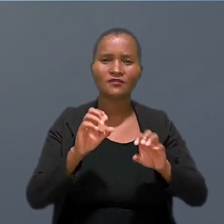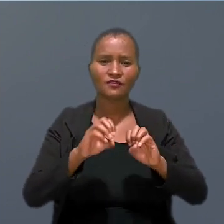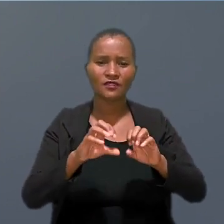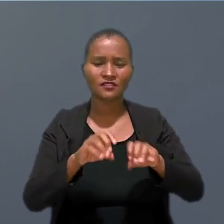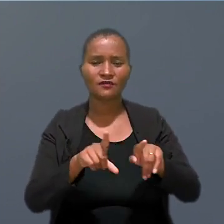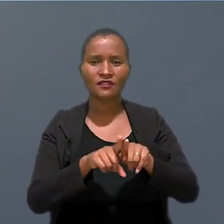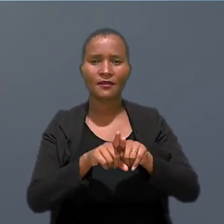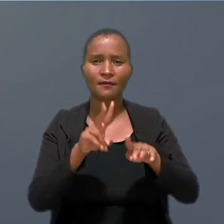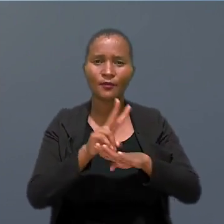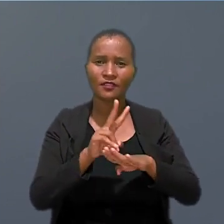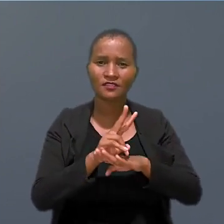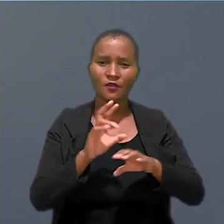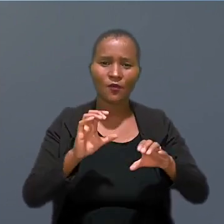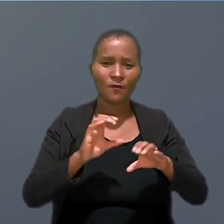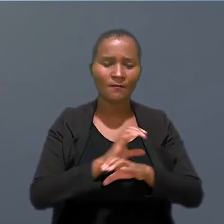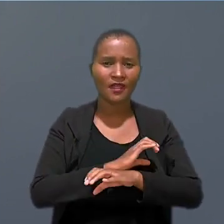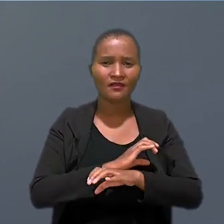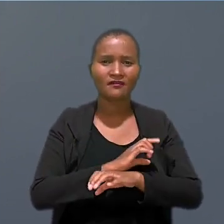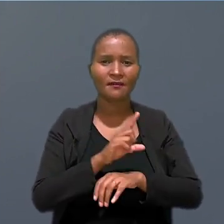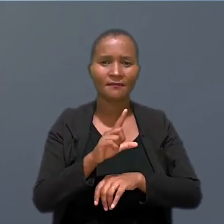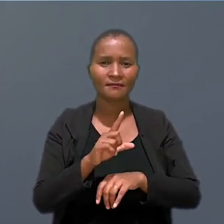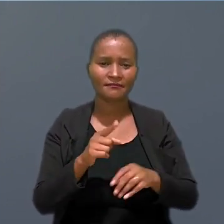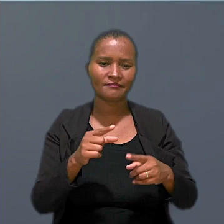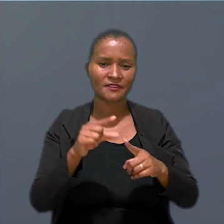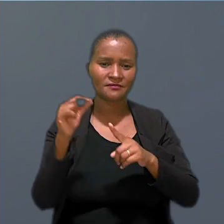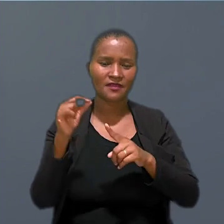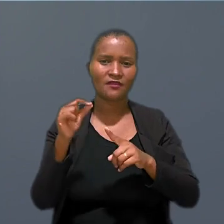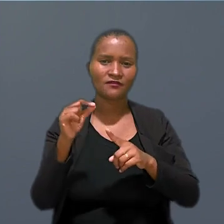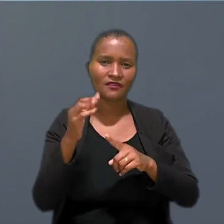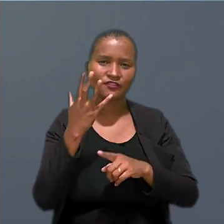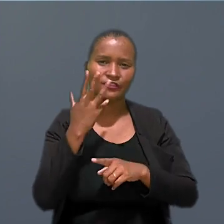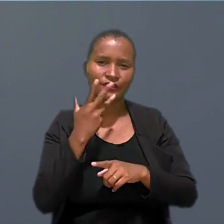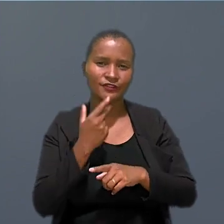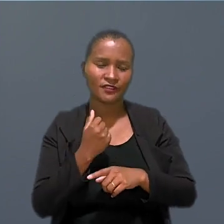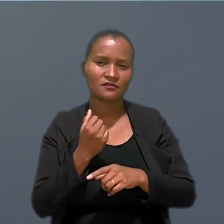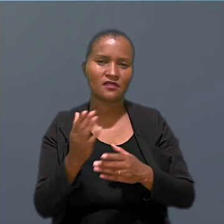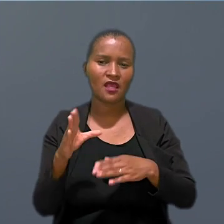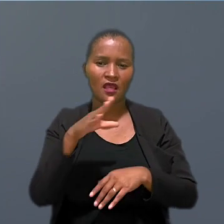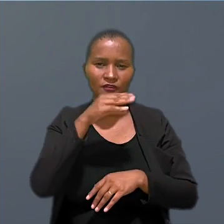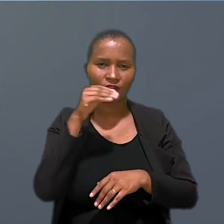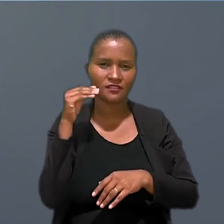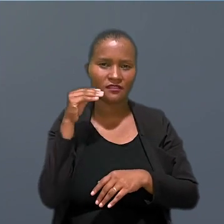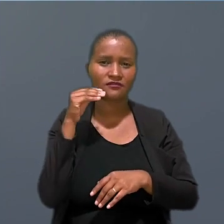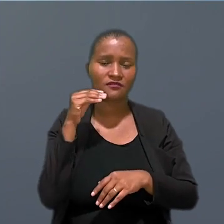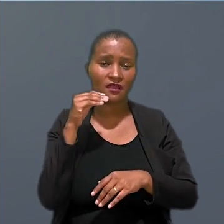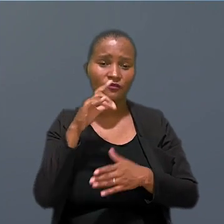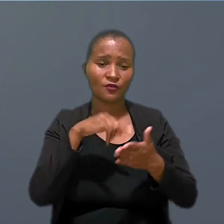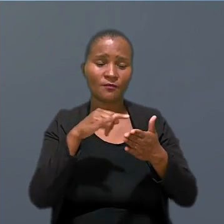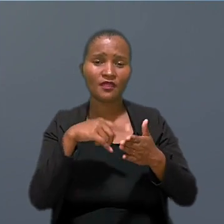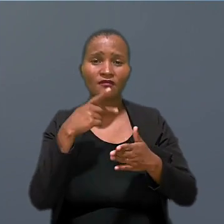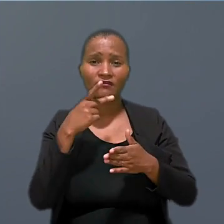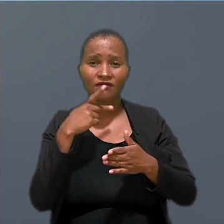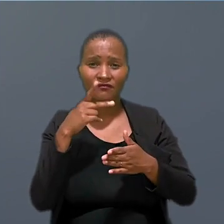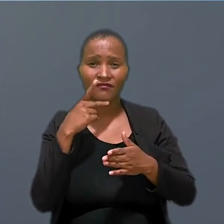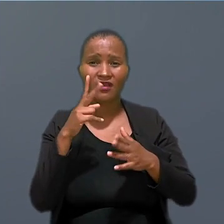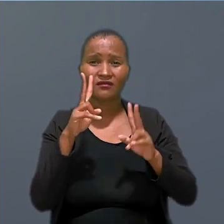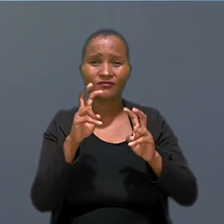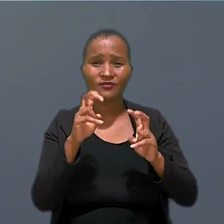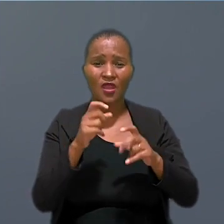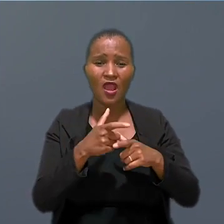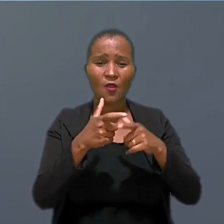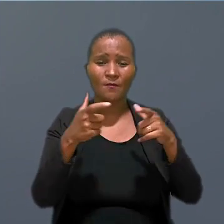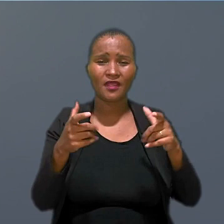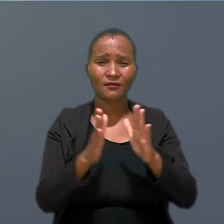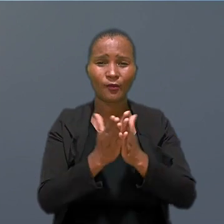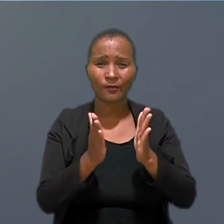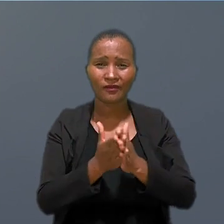e pela proteção integral e prioritária de crianças e de adolescentes. O documento destaca o agravamento global da